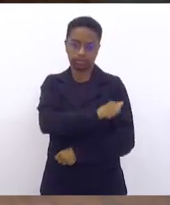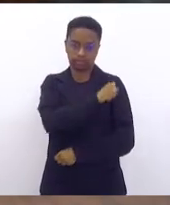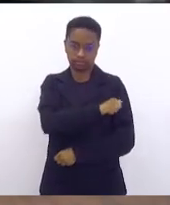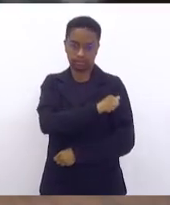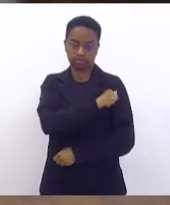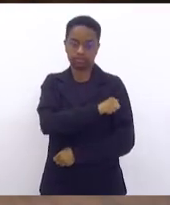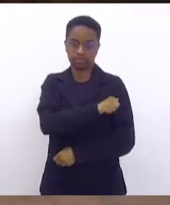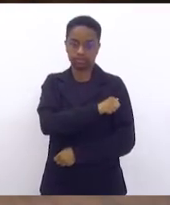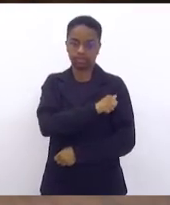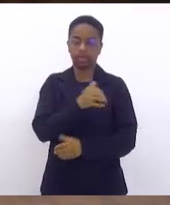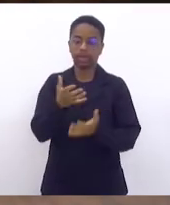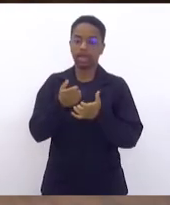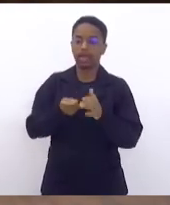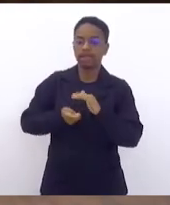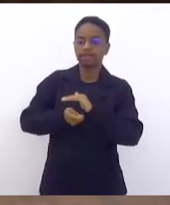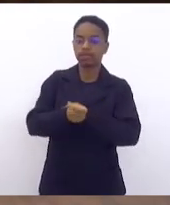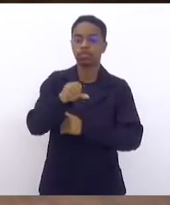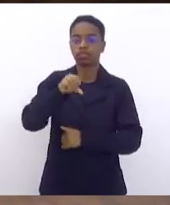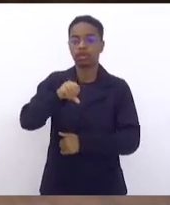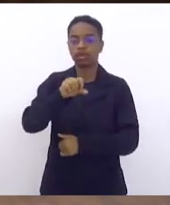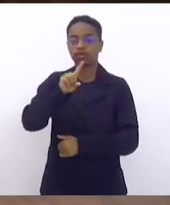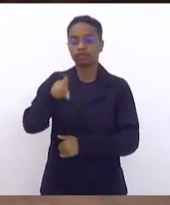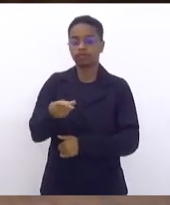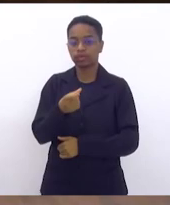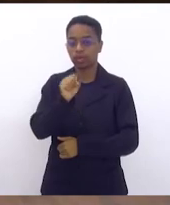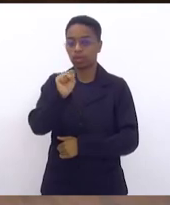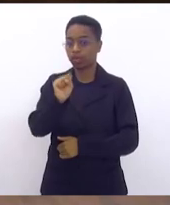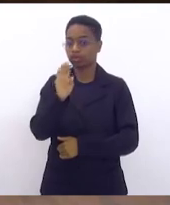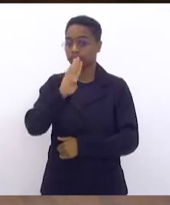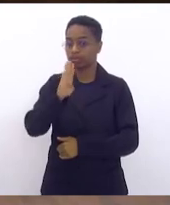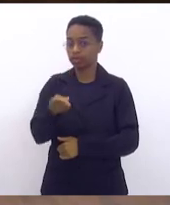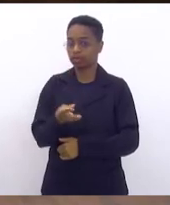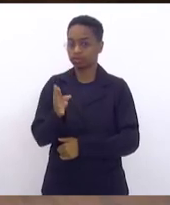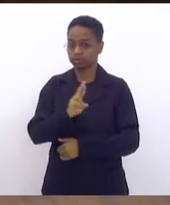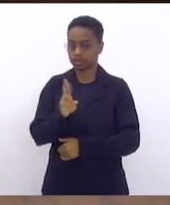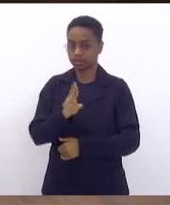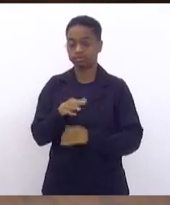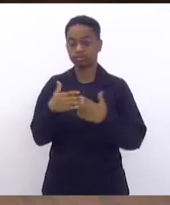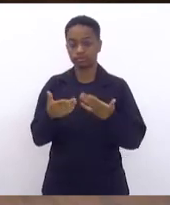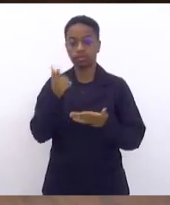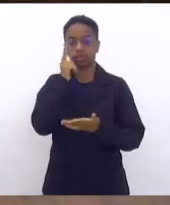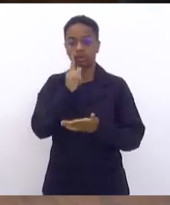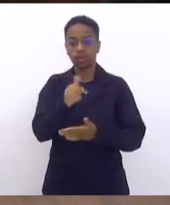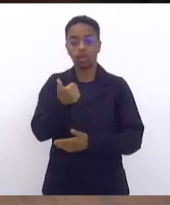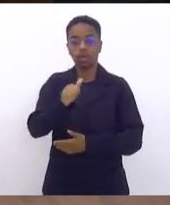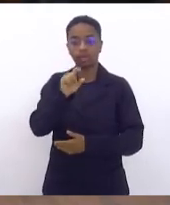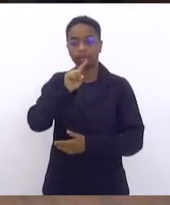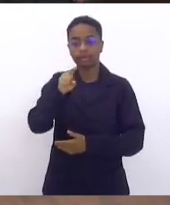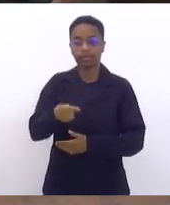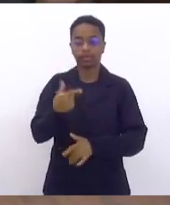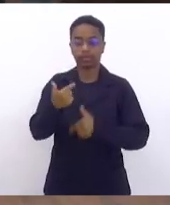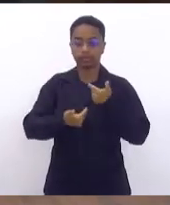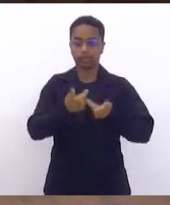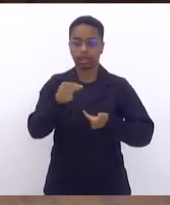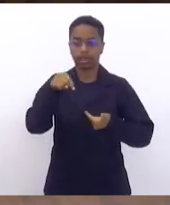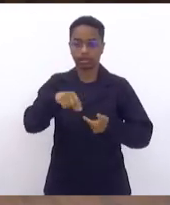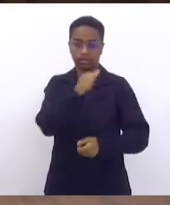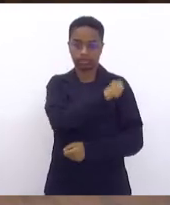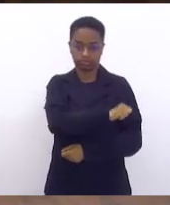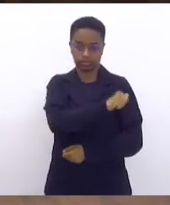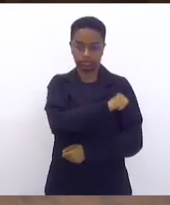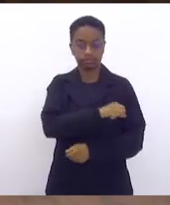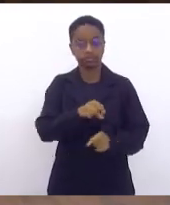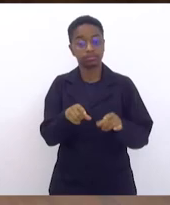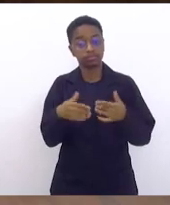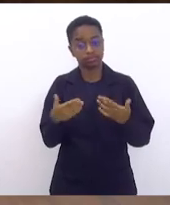Janeiro, com investimento de 9,8 bilhões de reais, gerando assim 11 mil empregos para o estado do Rio, e